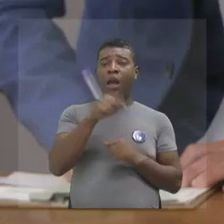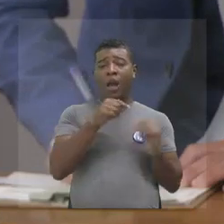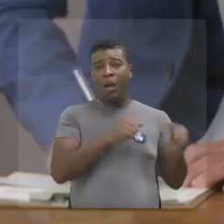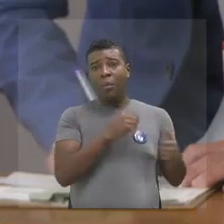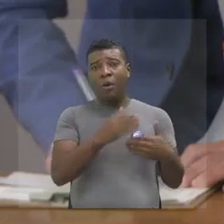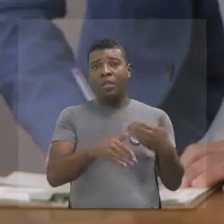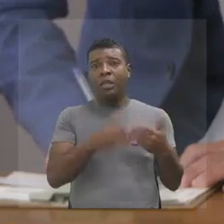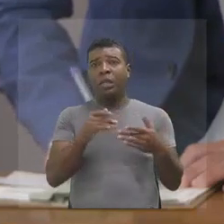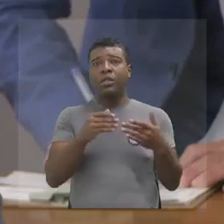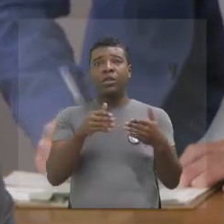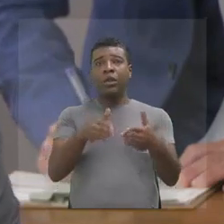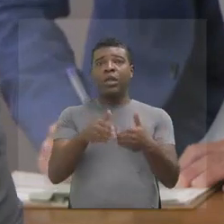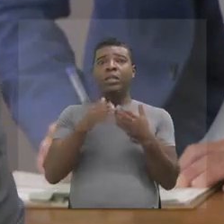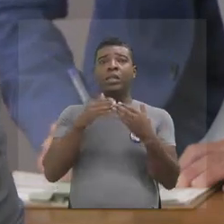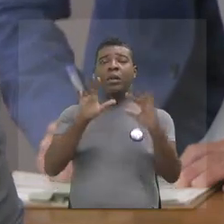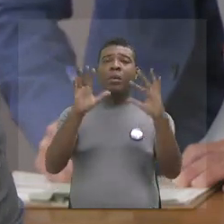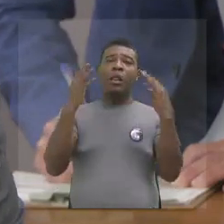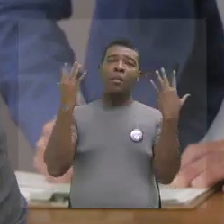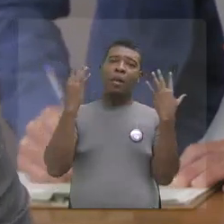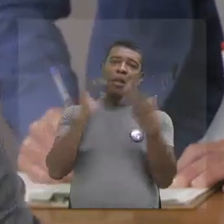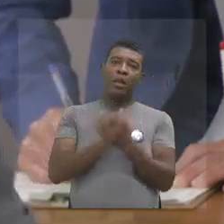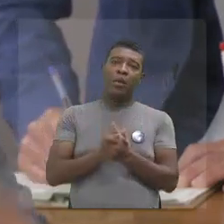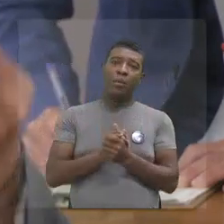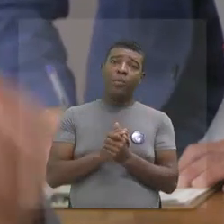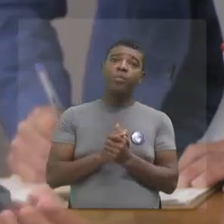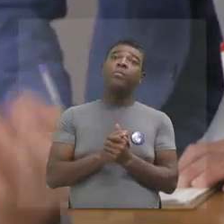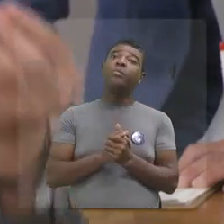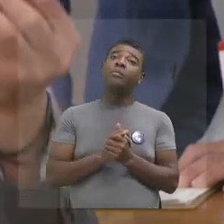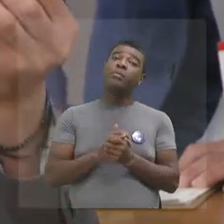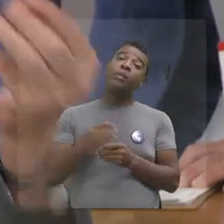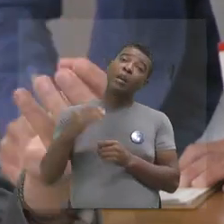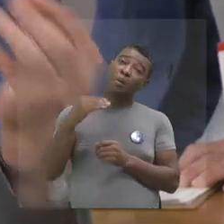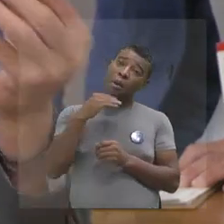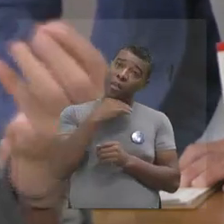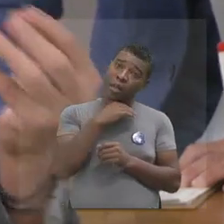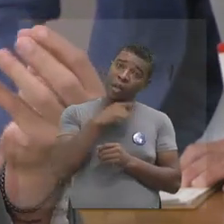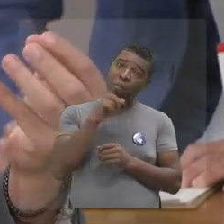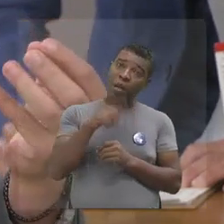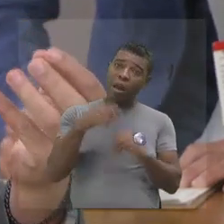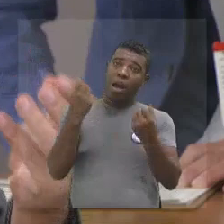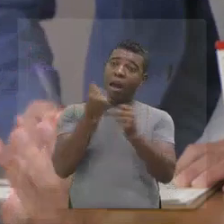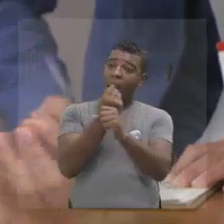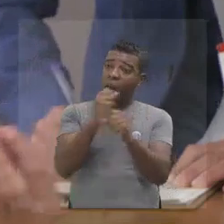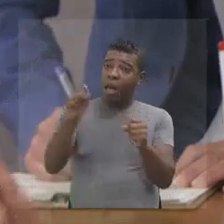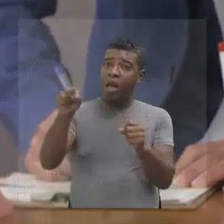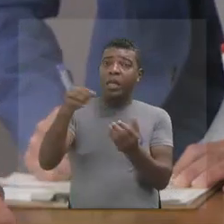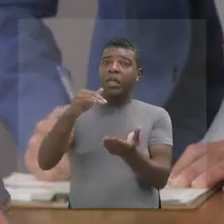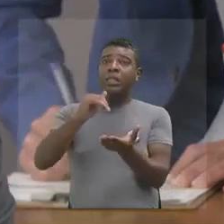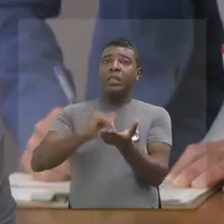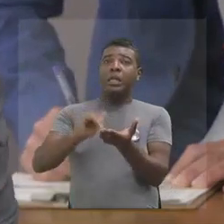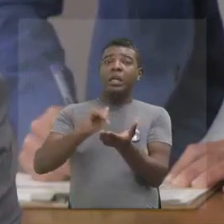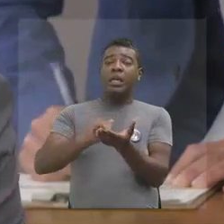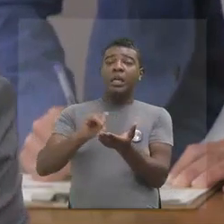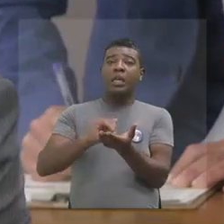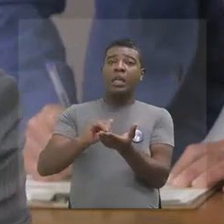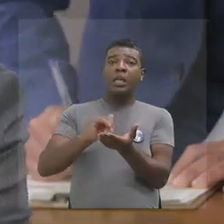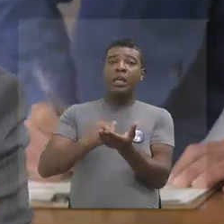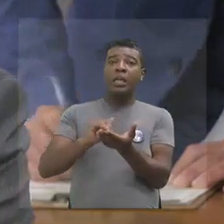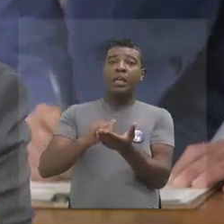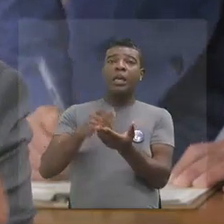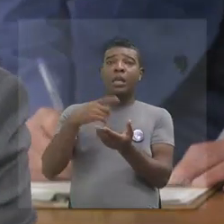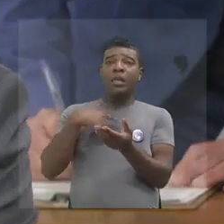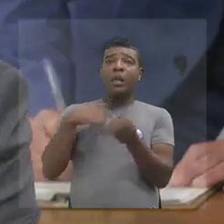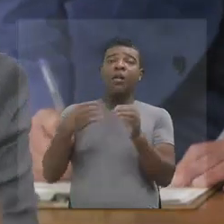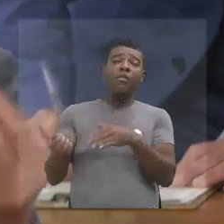ambiental só e olha a grandeza da Secretaria de Meio Ambiente nós não tratamos grande parte das coisas